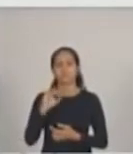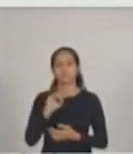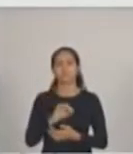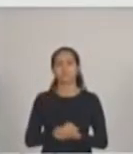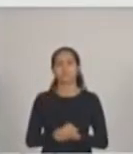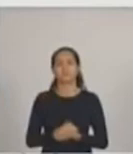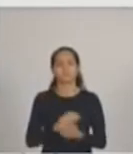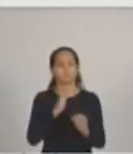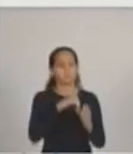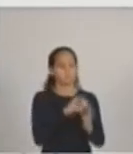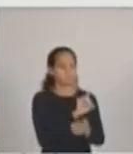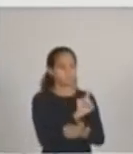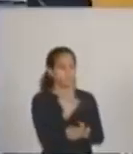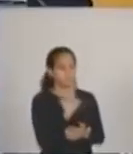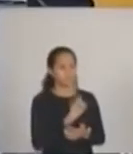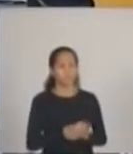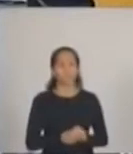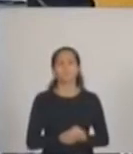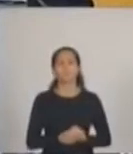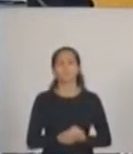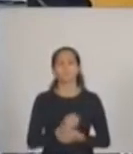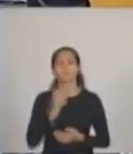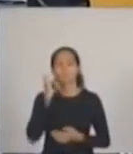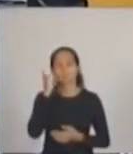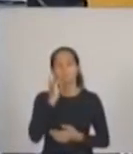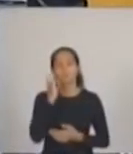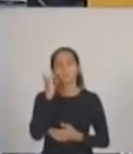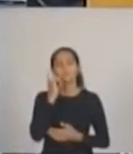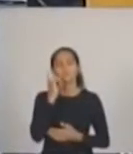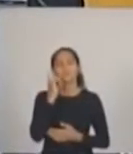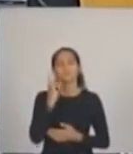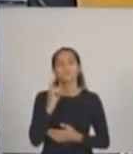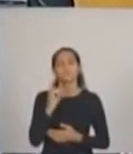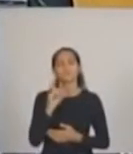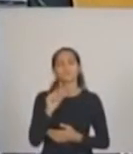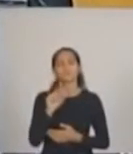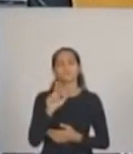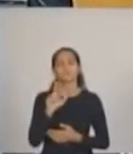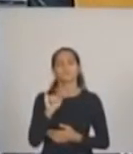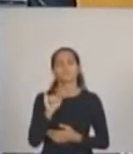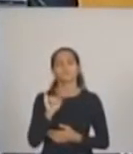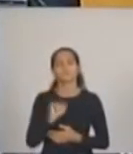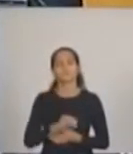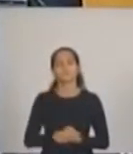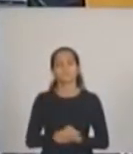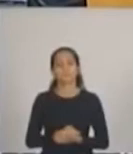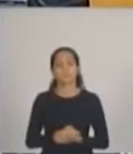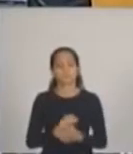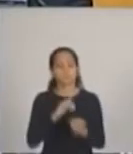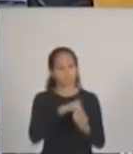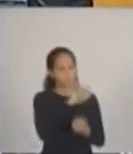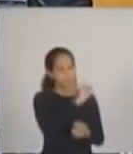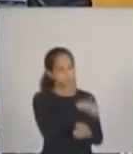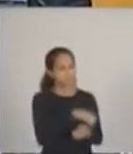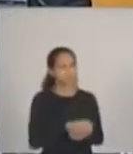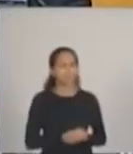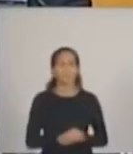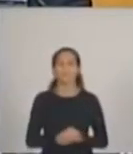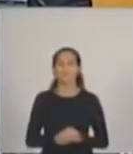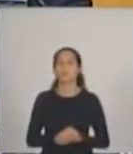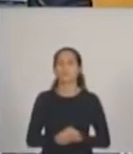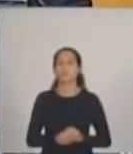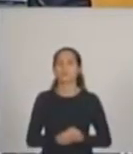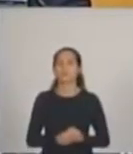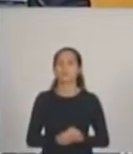Voto não, senhor presidente. Vota não. Deputado Dari. Sim, senhor presidente. Ô, deputado Hélio.